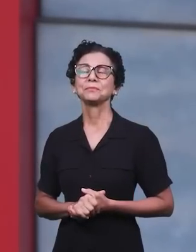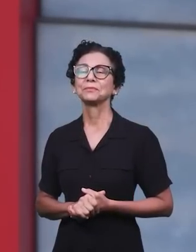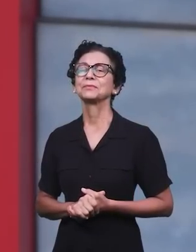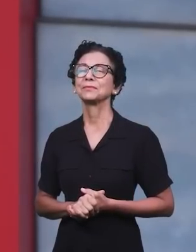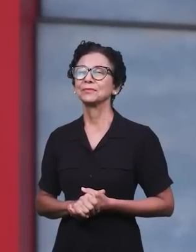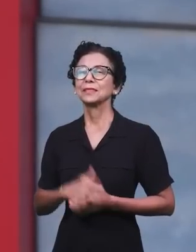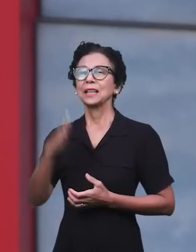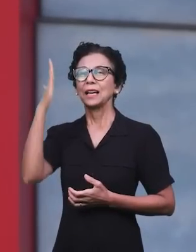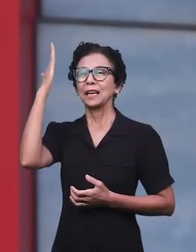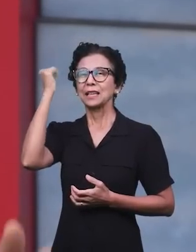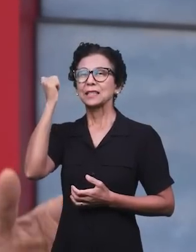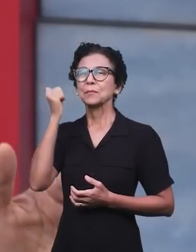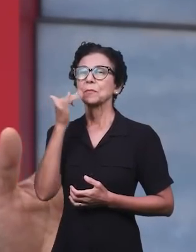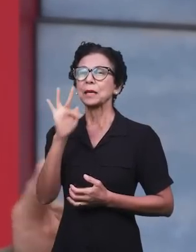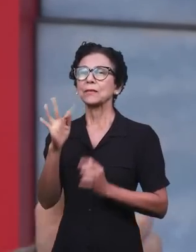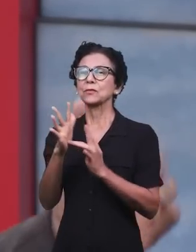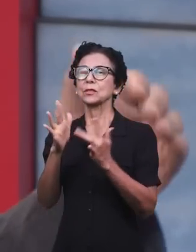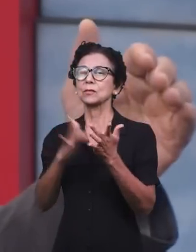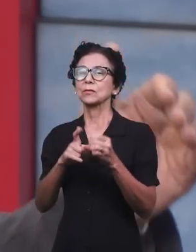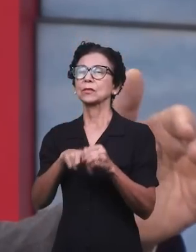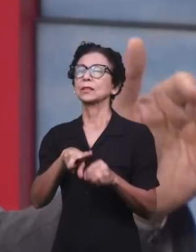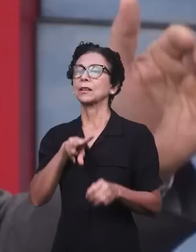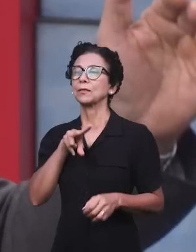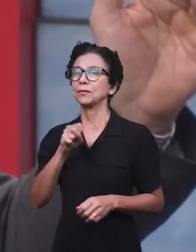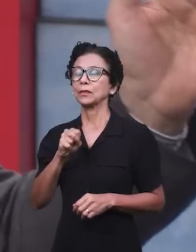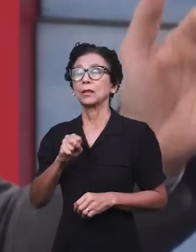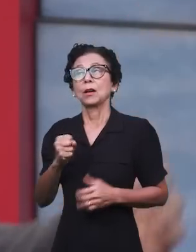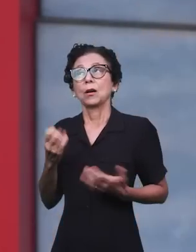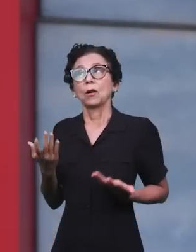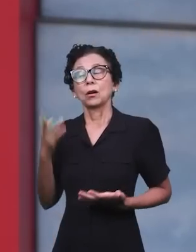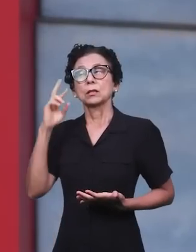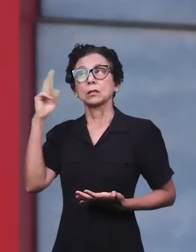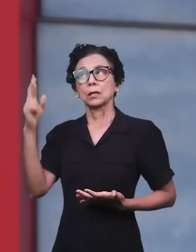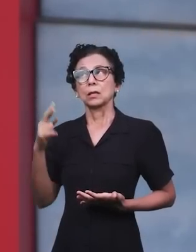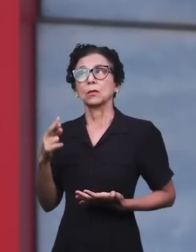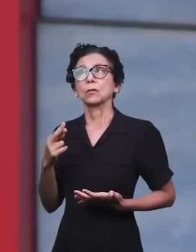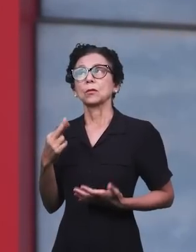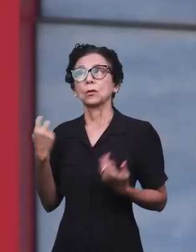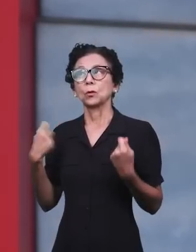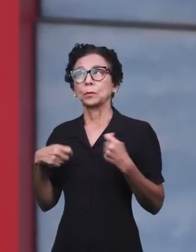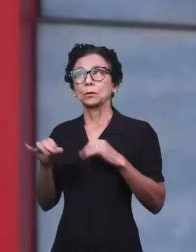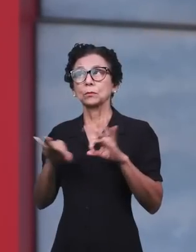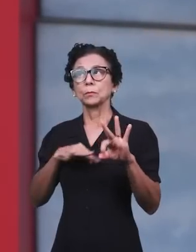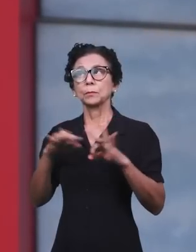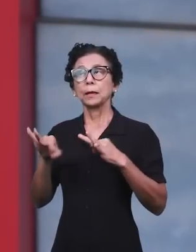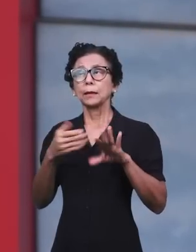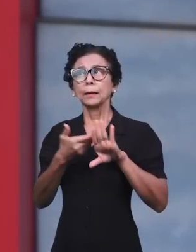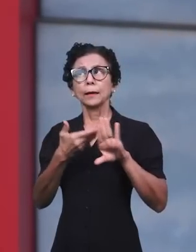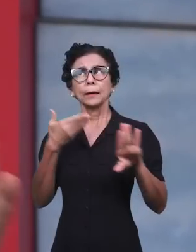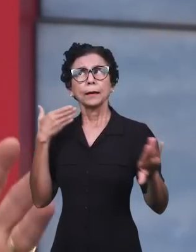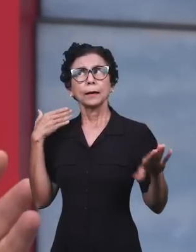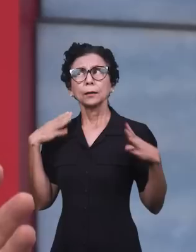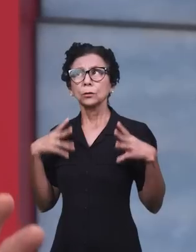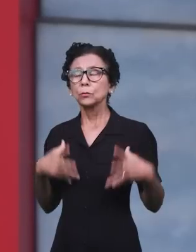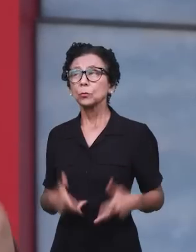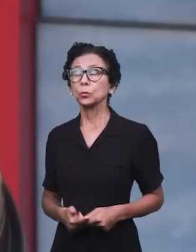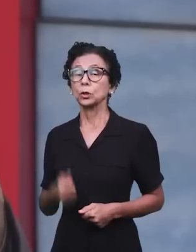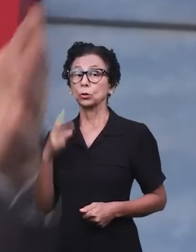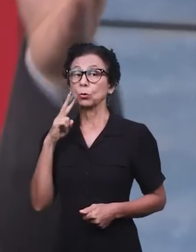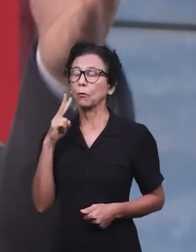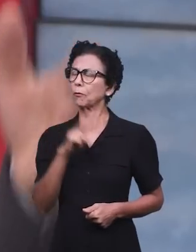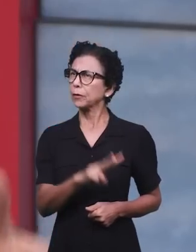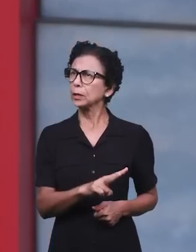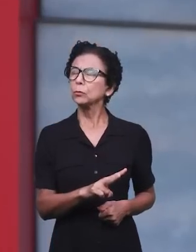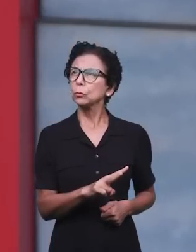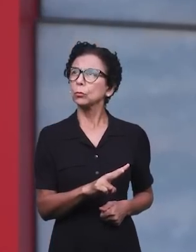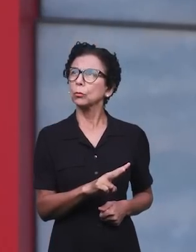se aproxima. E você sabe o seguinte, Senhor, eu tenho que estar pronto mesmo. Tenho que estar preparado porque tudo que eu estou vendo, estou